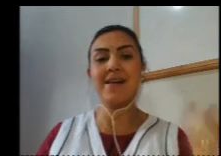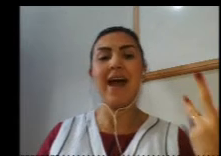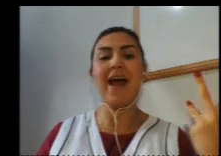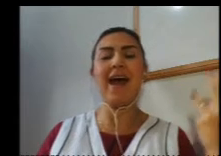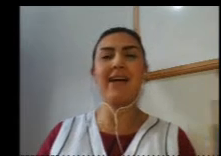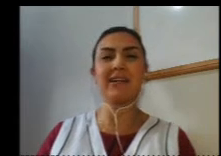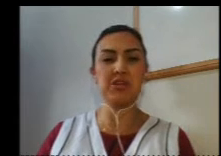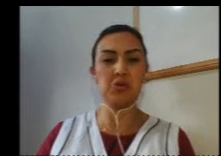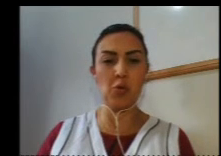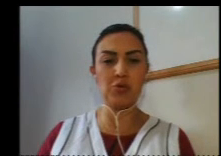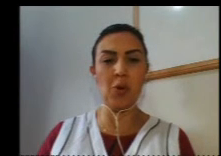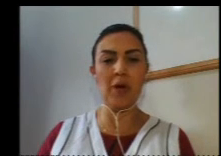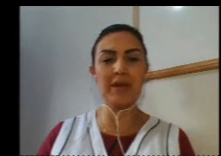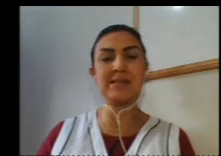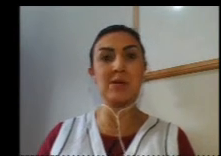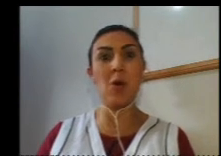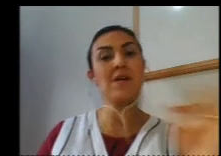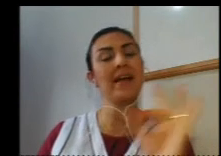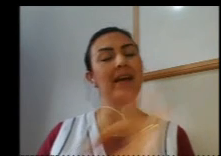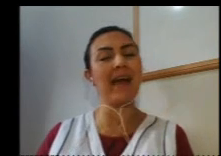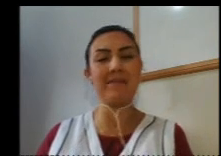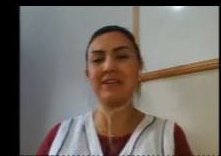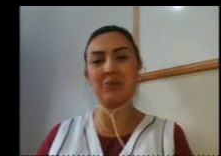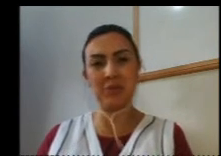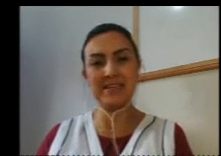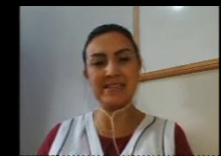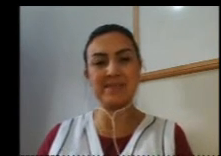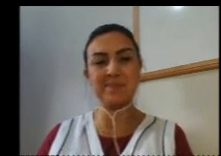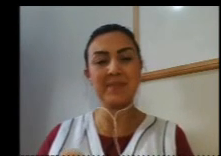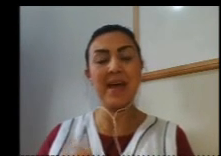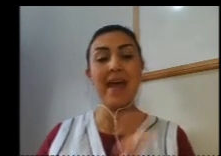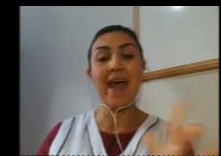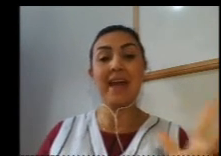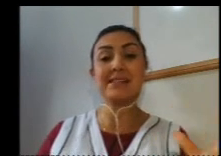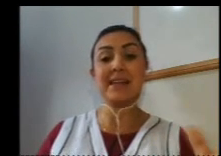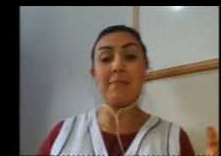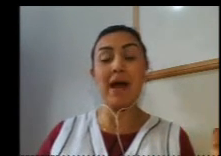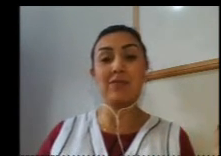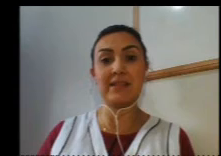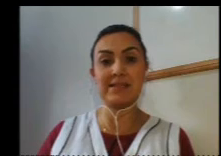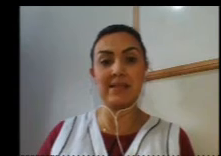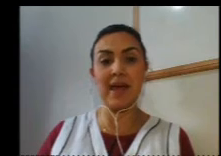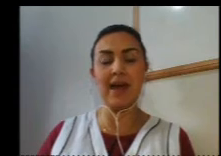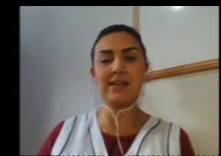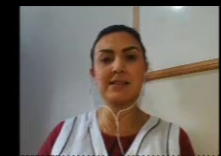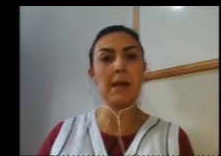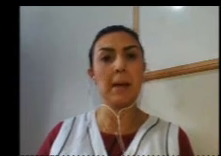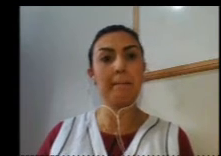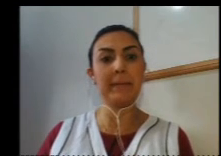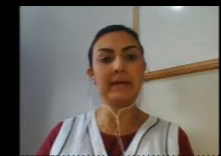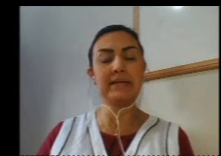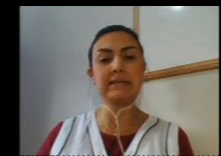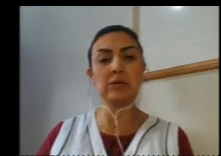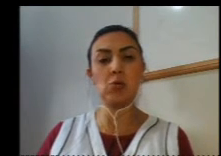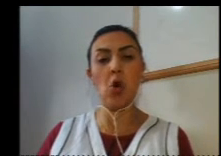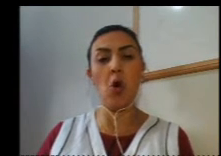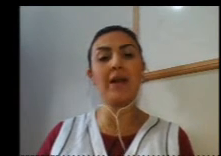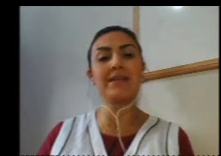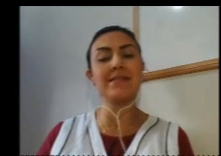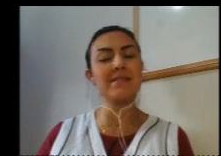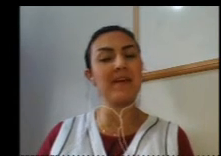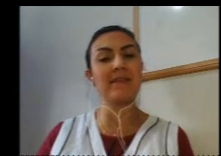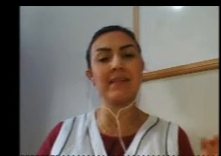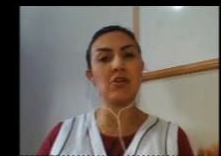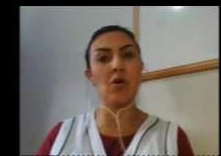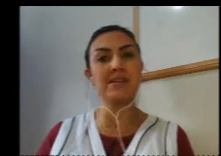de agricultores ou lavradores. Elas trabalham nas terras. Plantam,